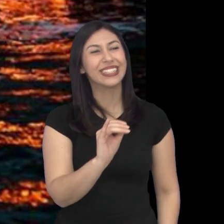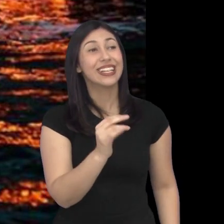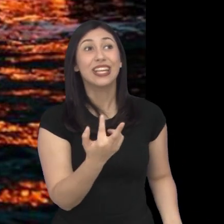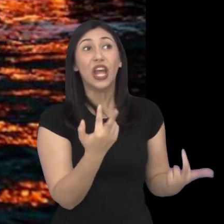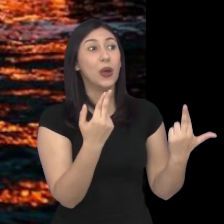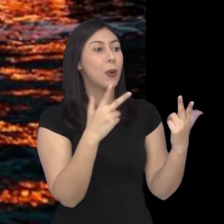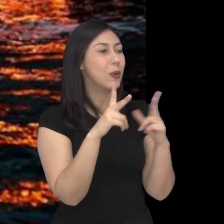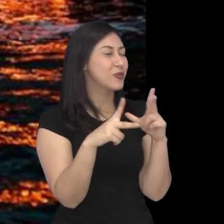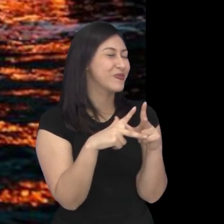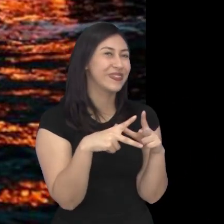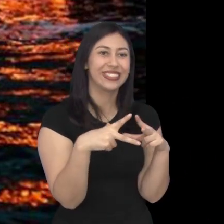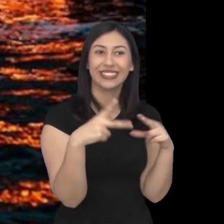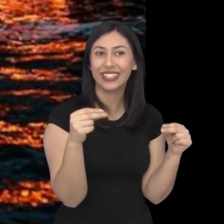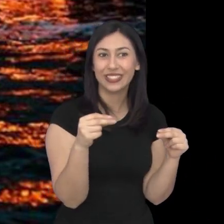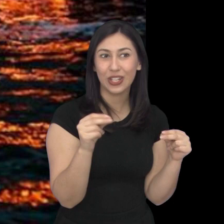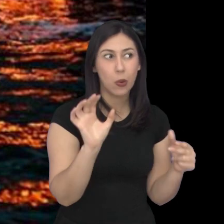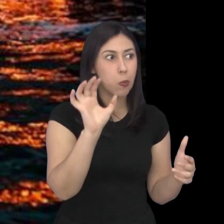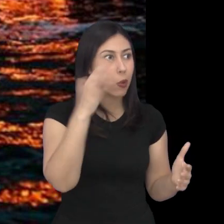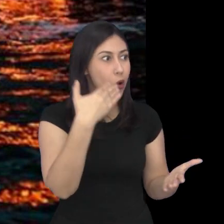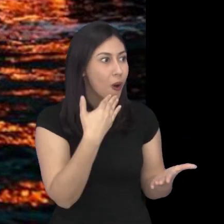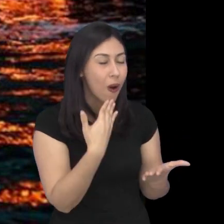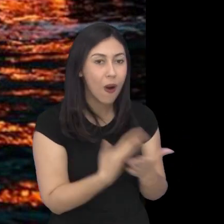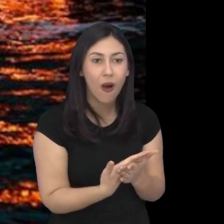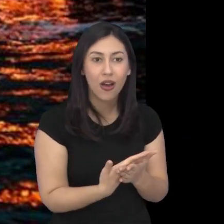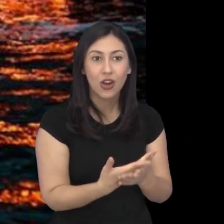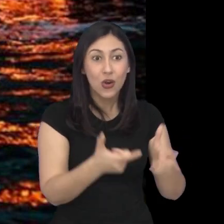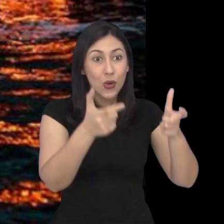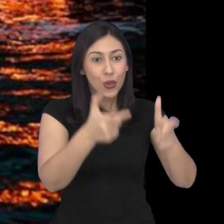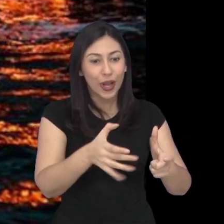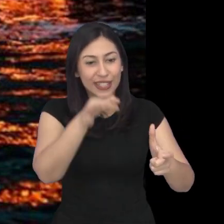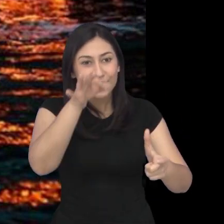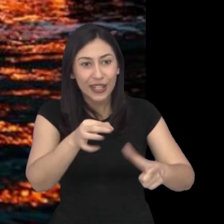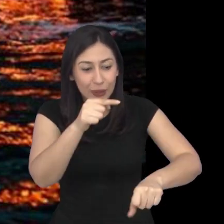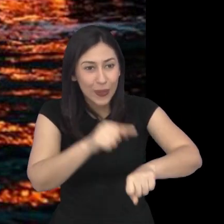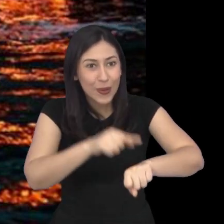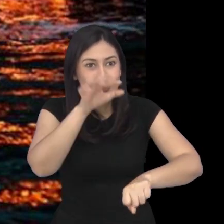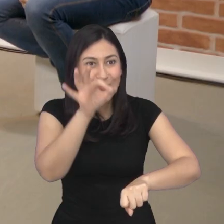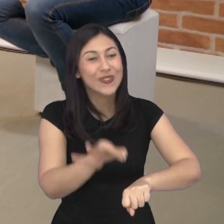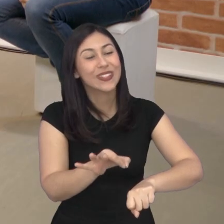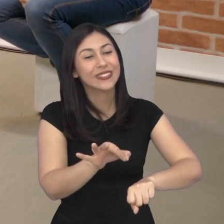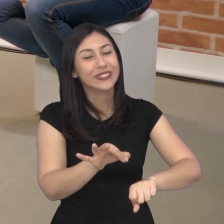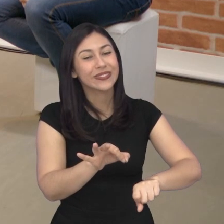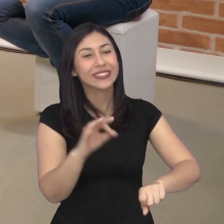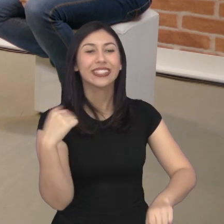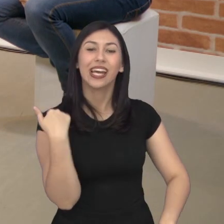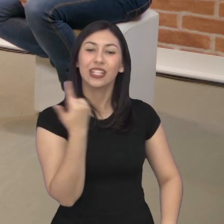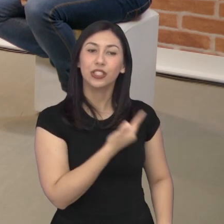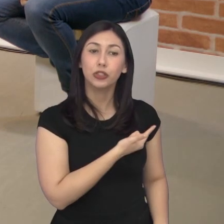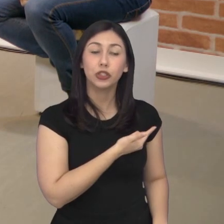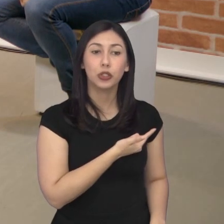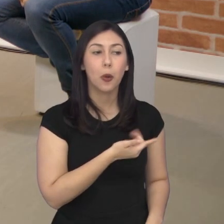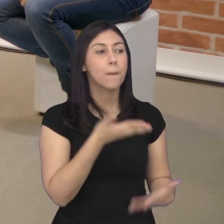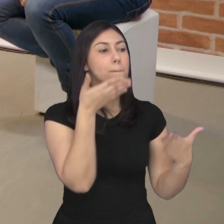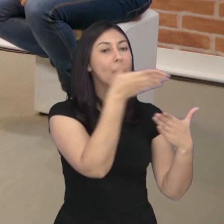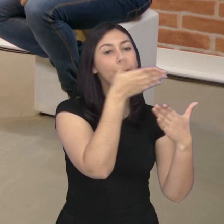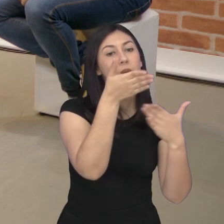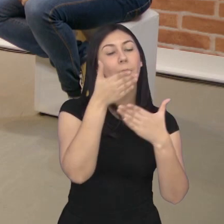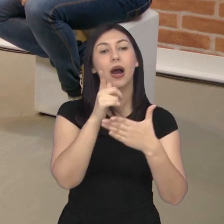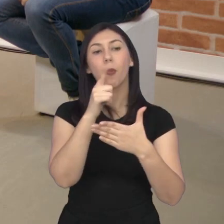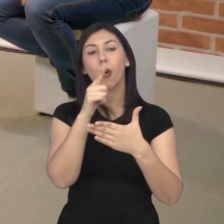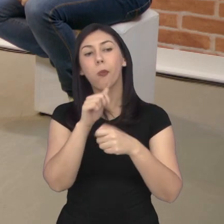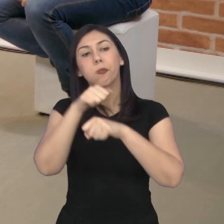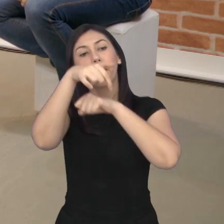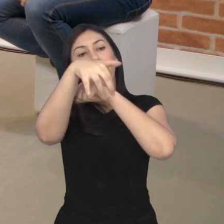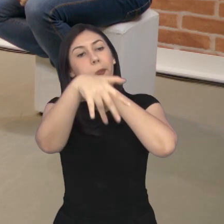né, das coisas que acontecem do inesperado, né? Quando você tá no lugar certo, na hora certa. Sim. Aí a gente tava seguindo as cachoeiras, para